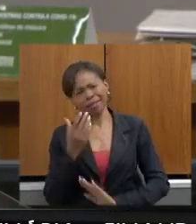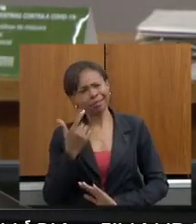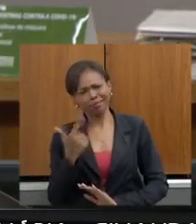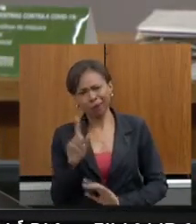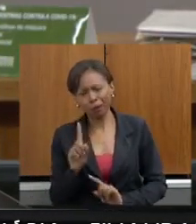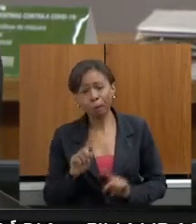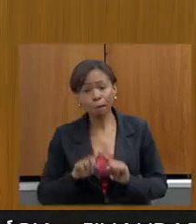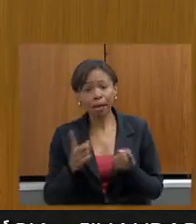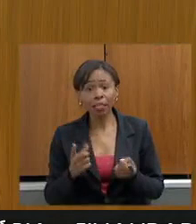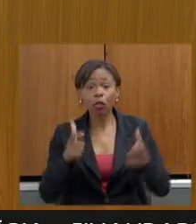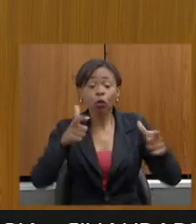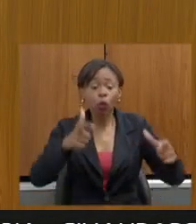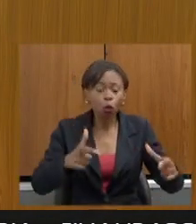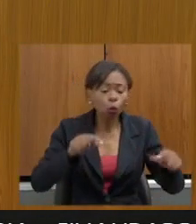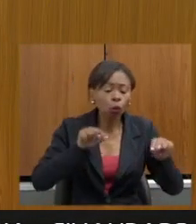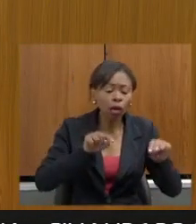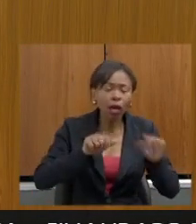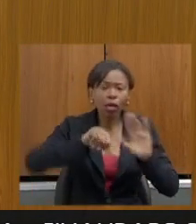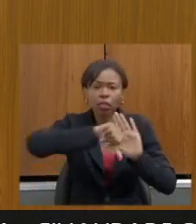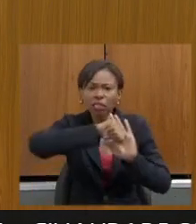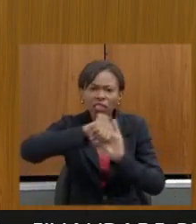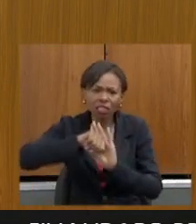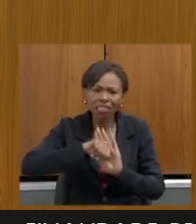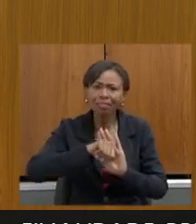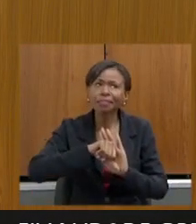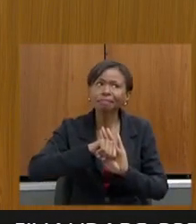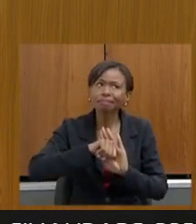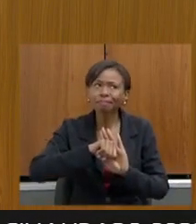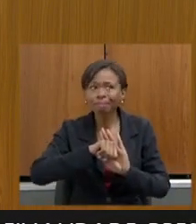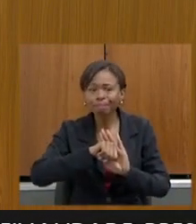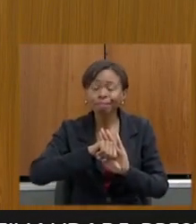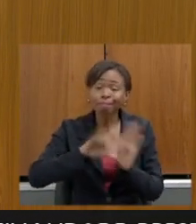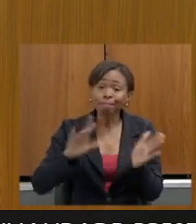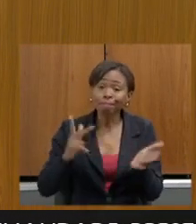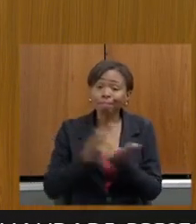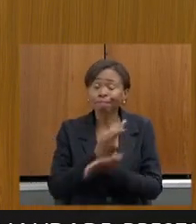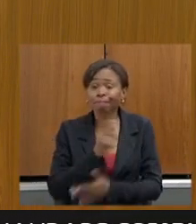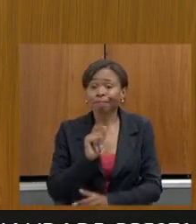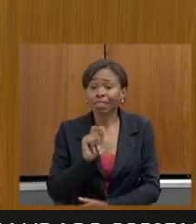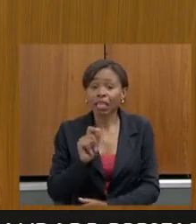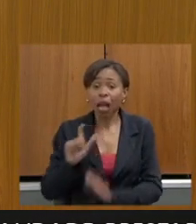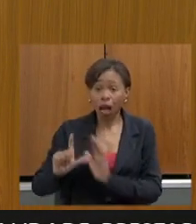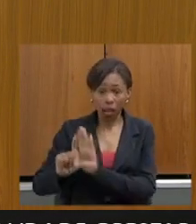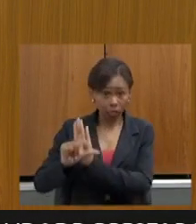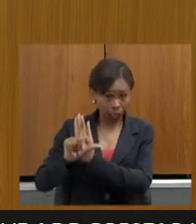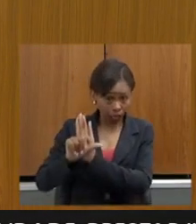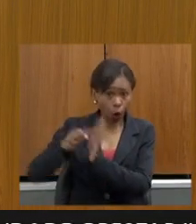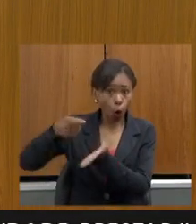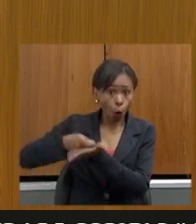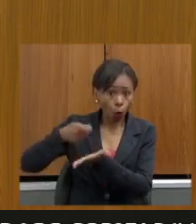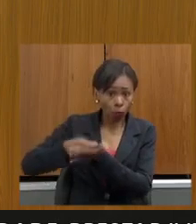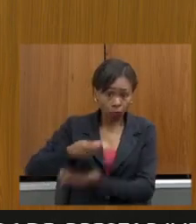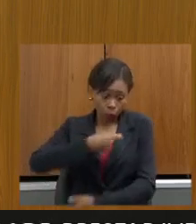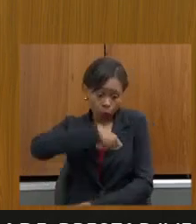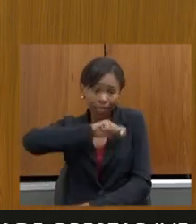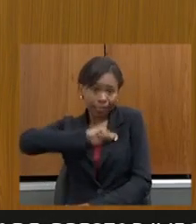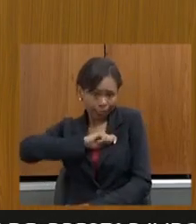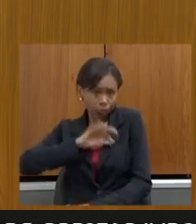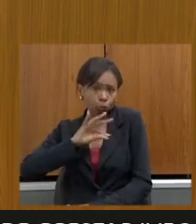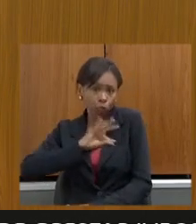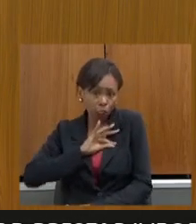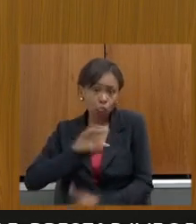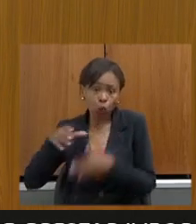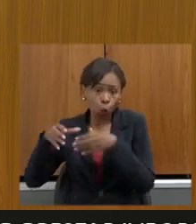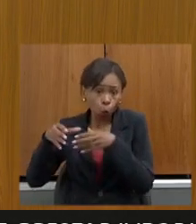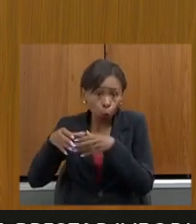crime é mas também não são tão poucos assim é o fato é de que a legislação obriga o delegado de polícia a